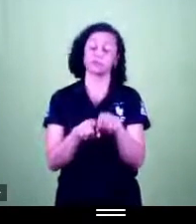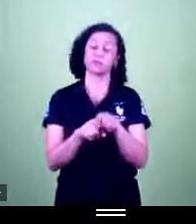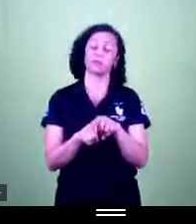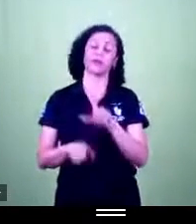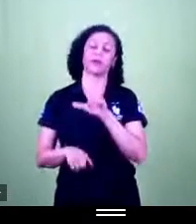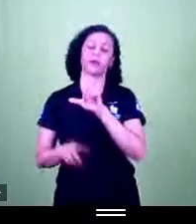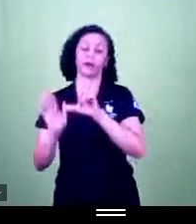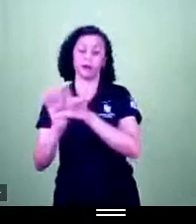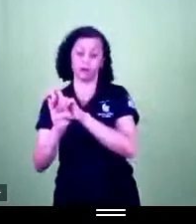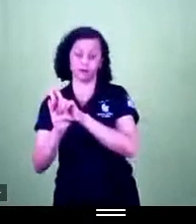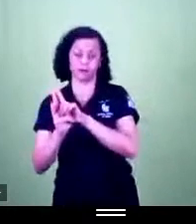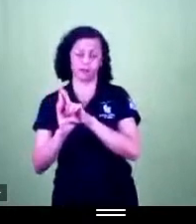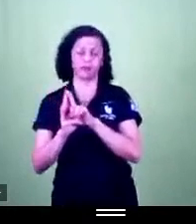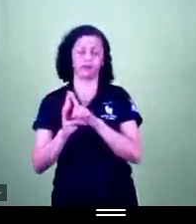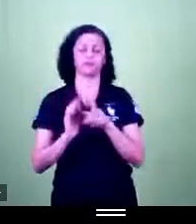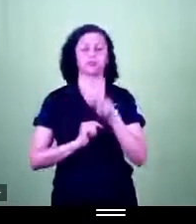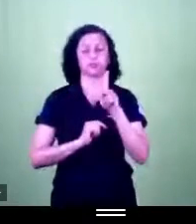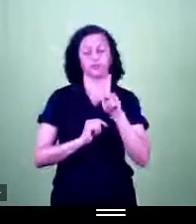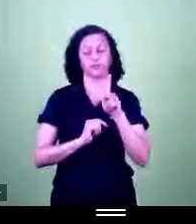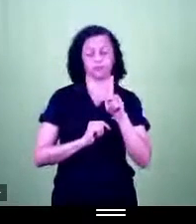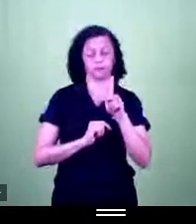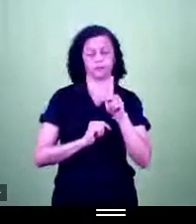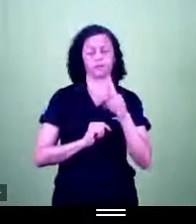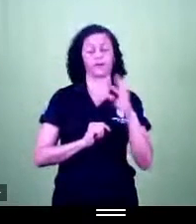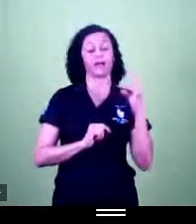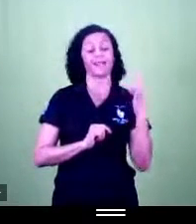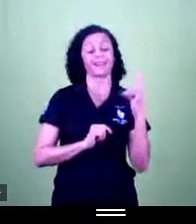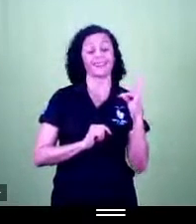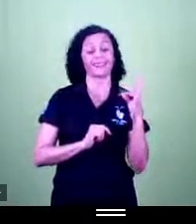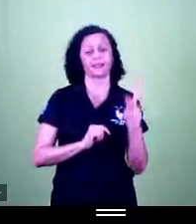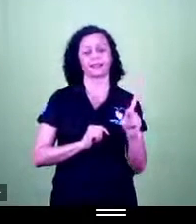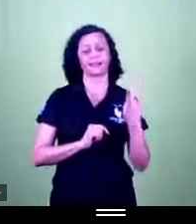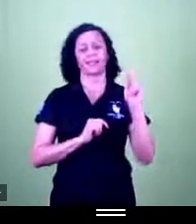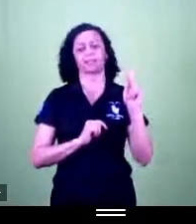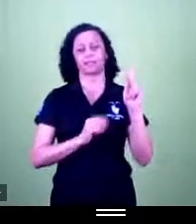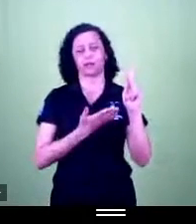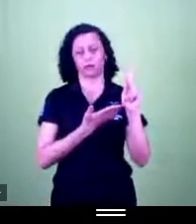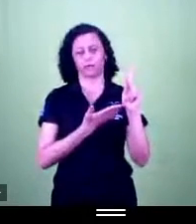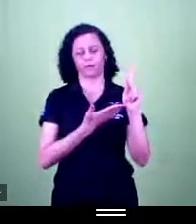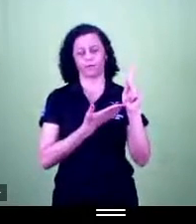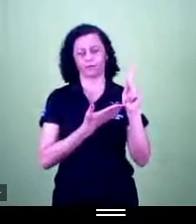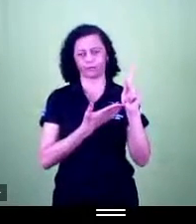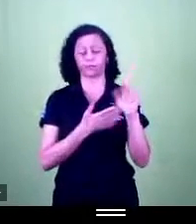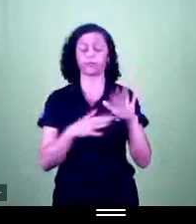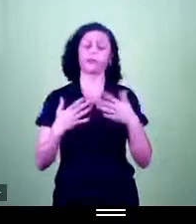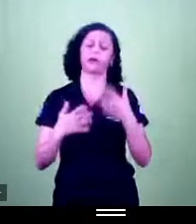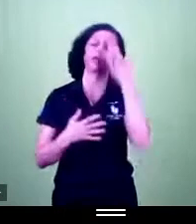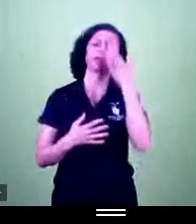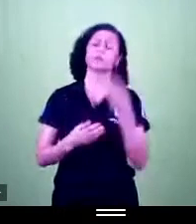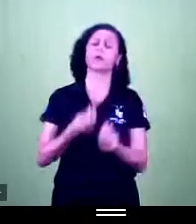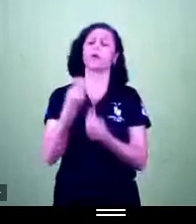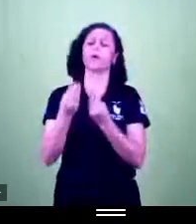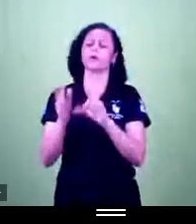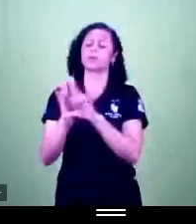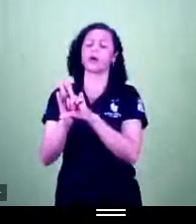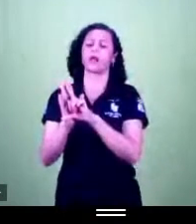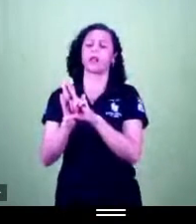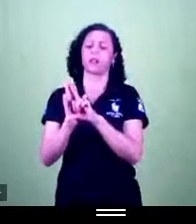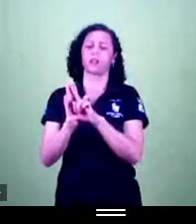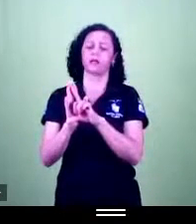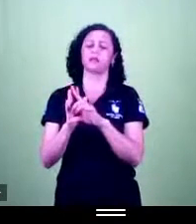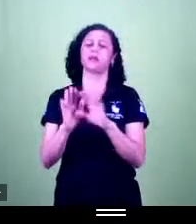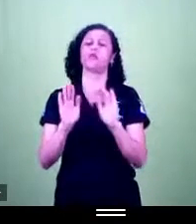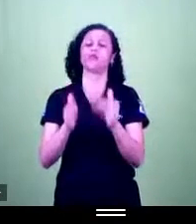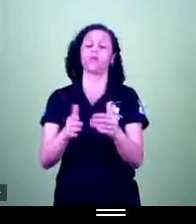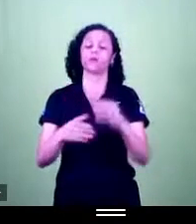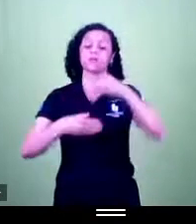Beleza? Joia? Então, para a gente começar a entender o que essas leis definem, como é que elas trabalham dentro de um circuito